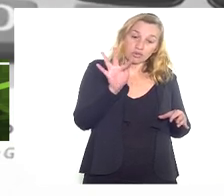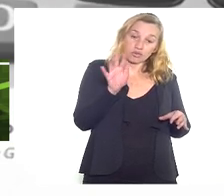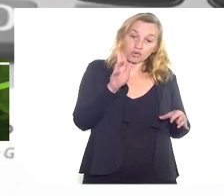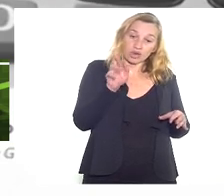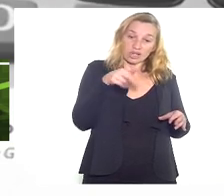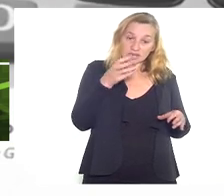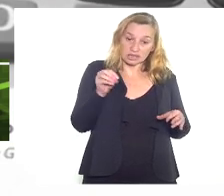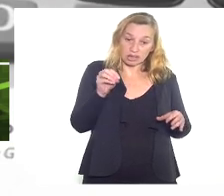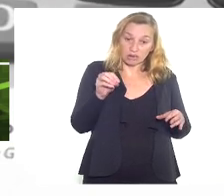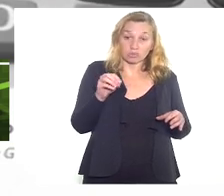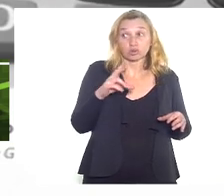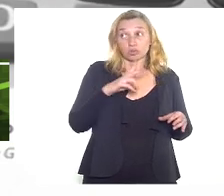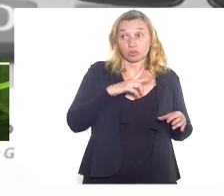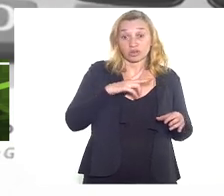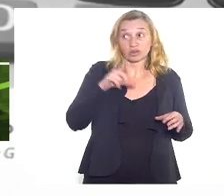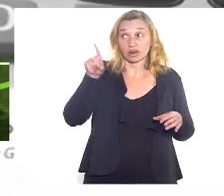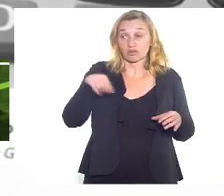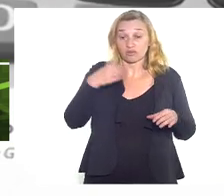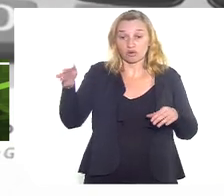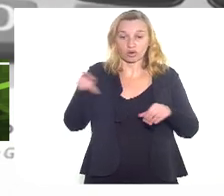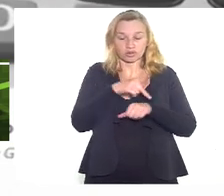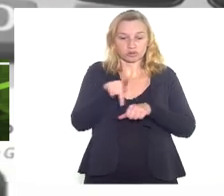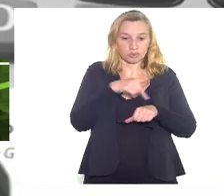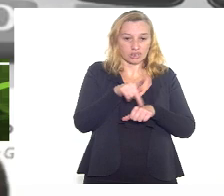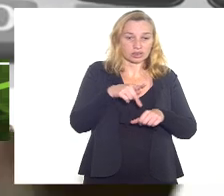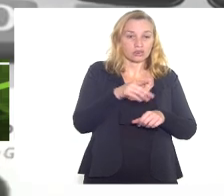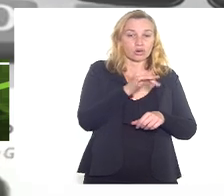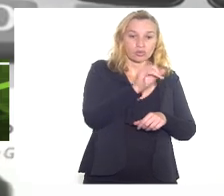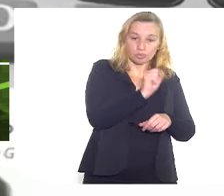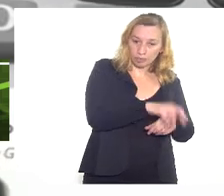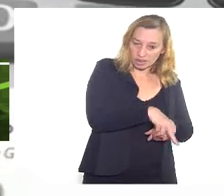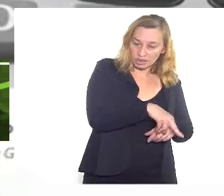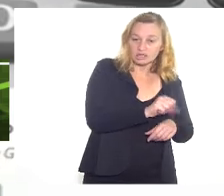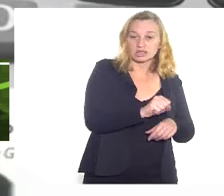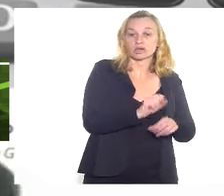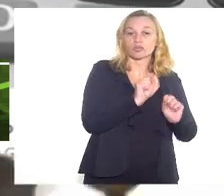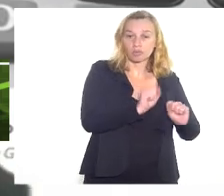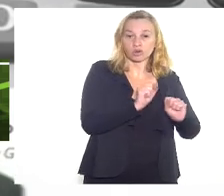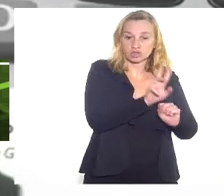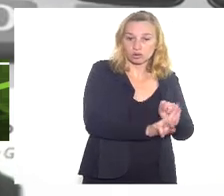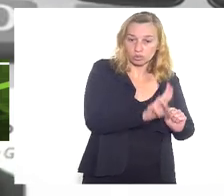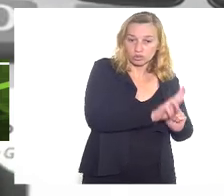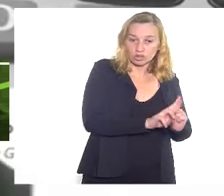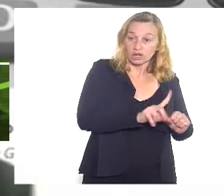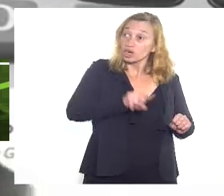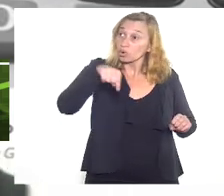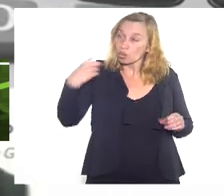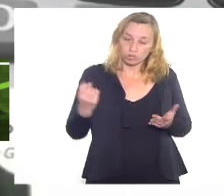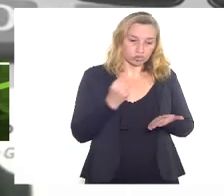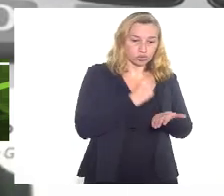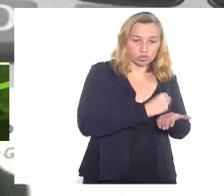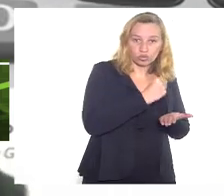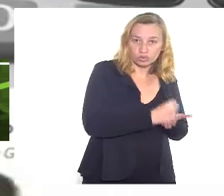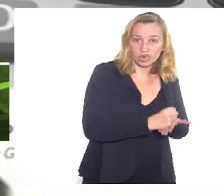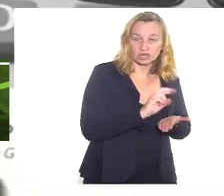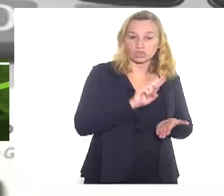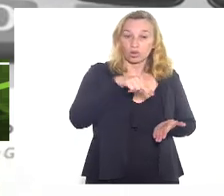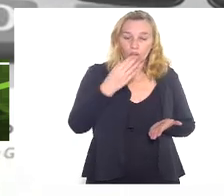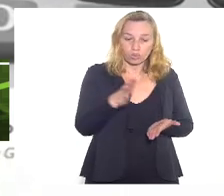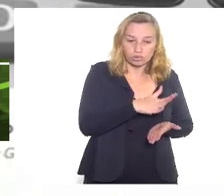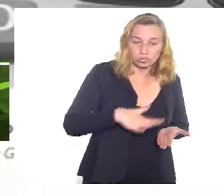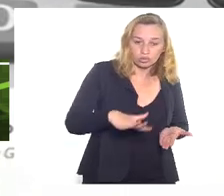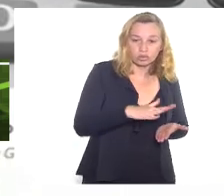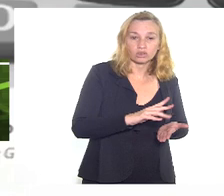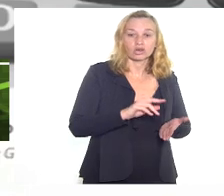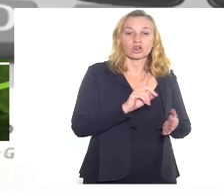seja, os bens podem, em teoria, serem utilizados em outros contratos, em outros campos, em outros